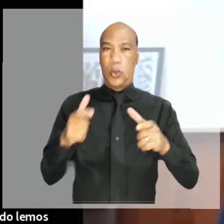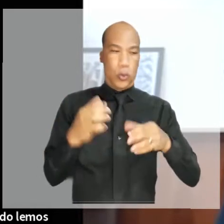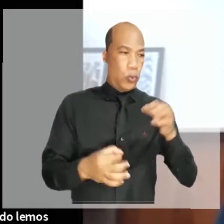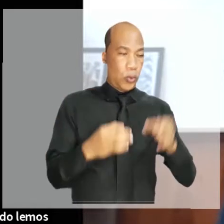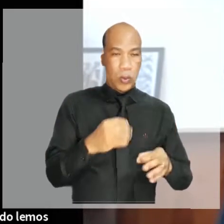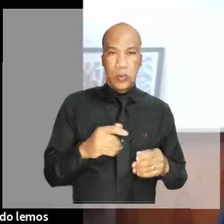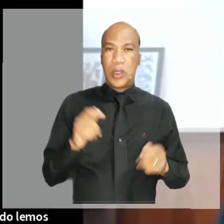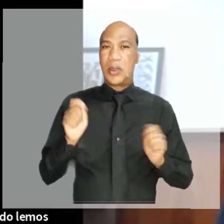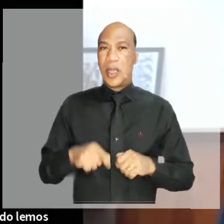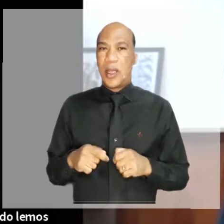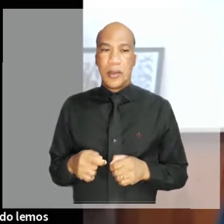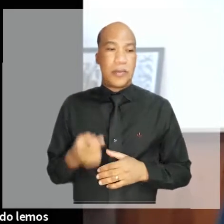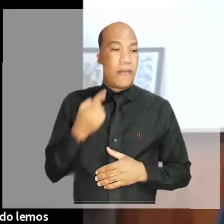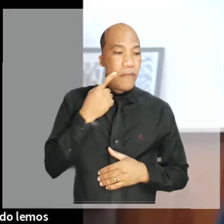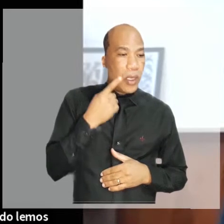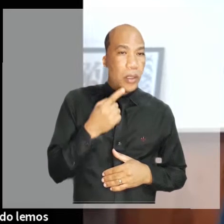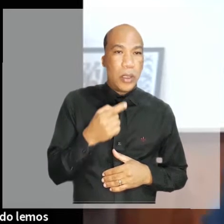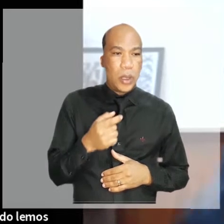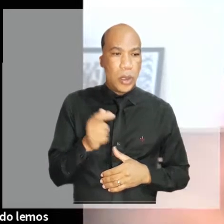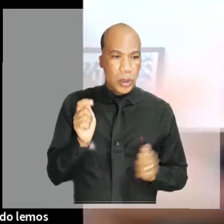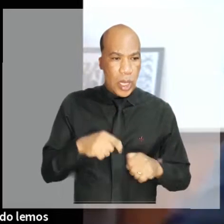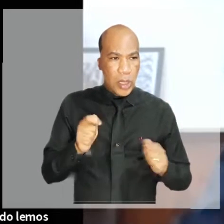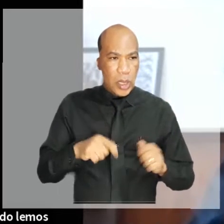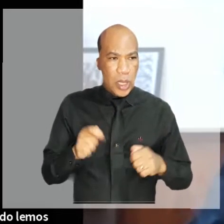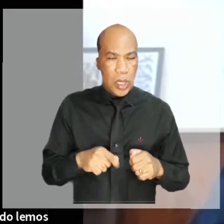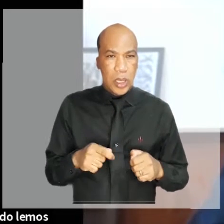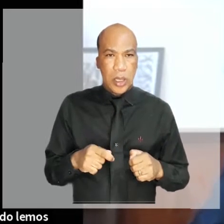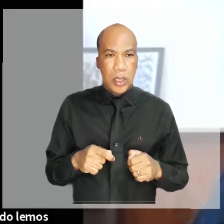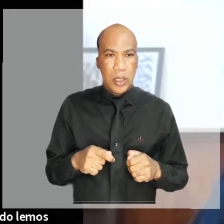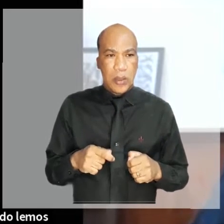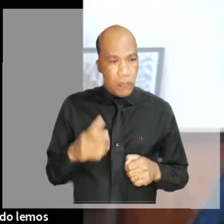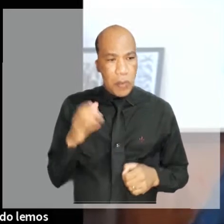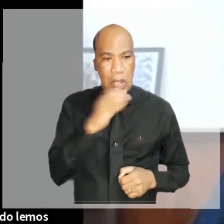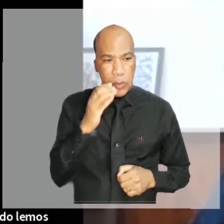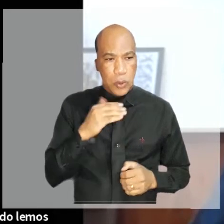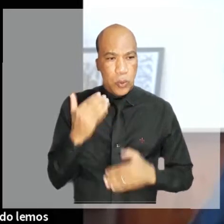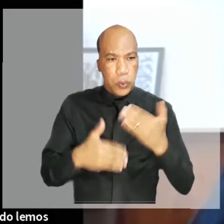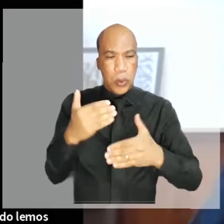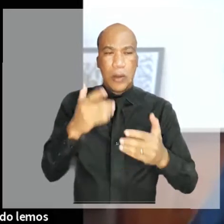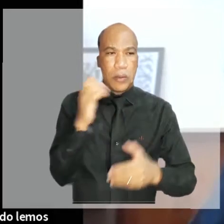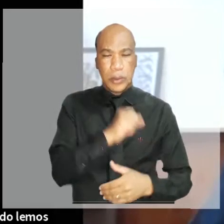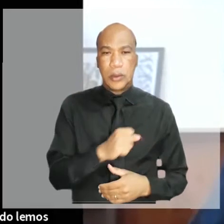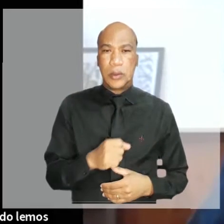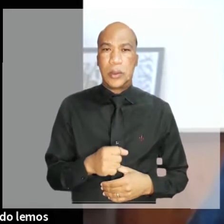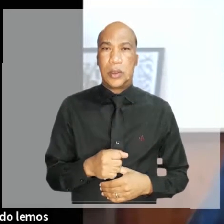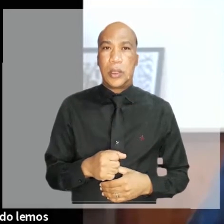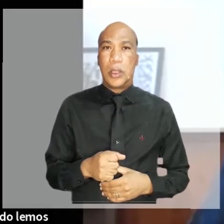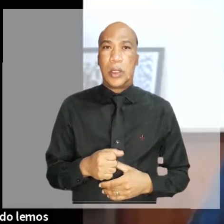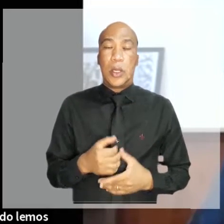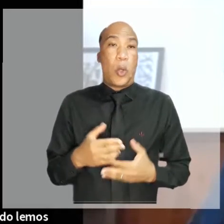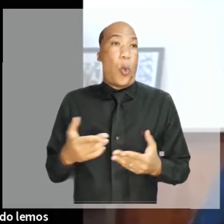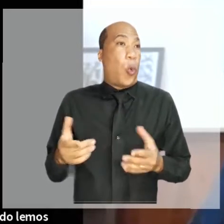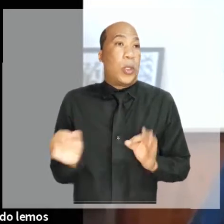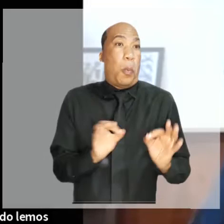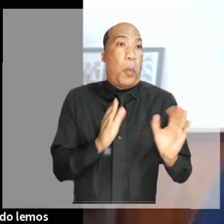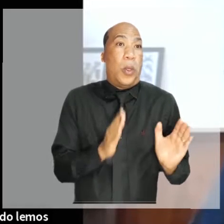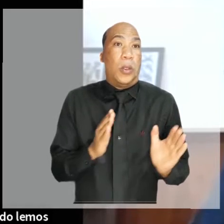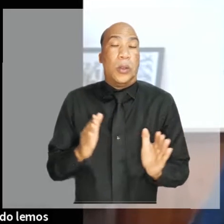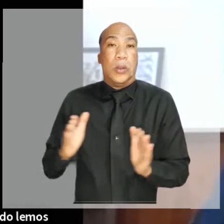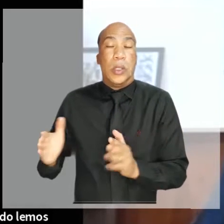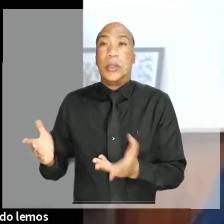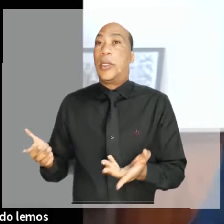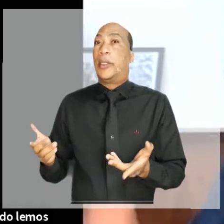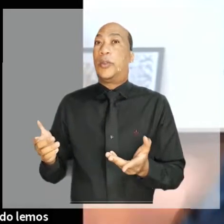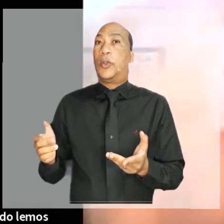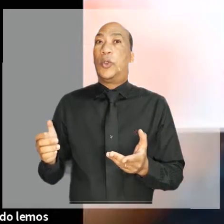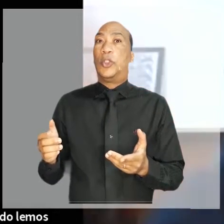esses processos, inclusive gerar, por exemplo, processos de coordenação nacional,